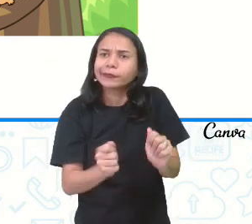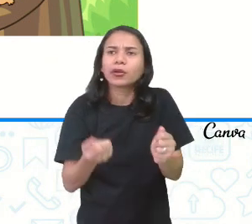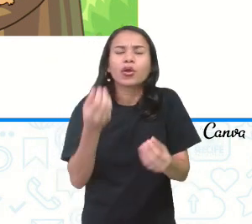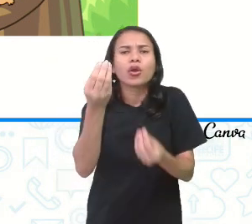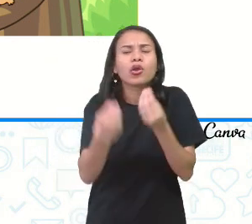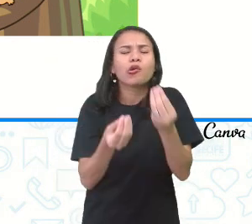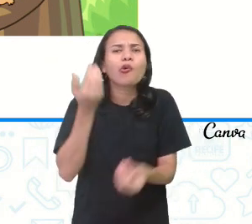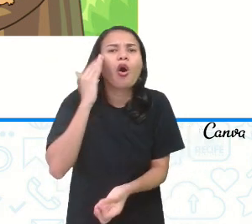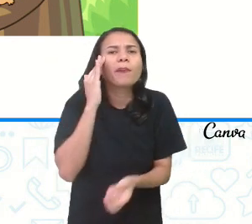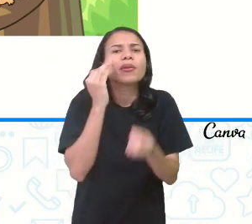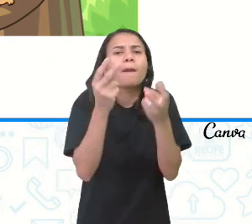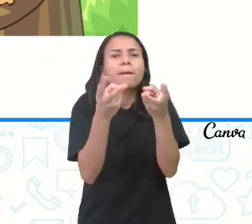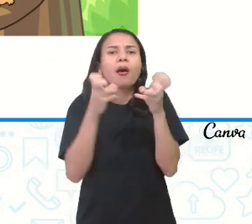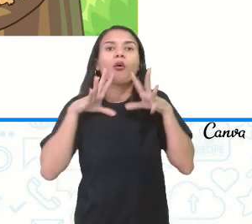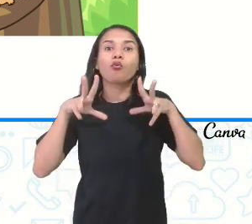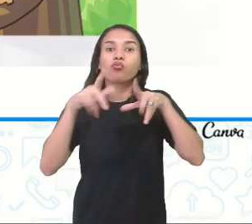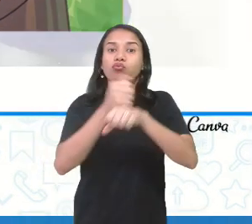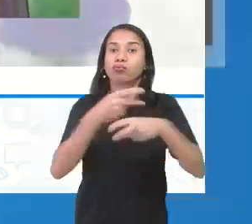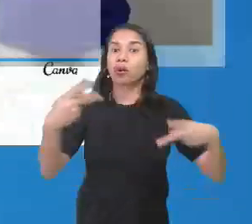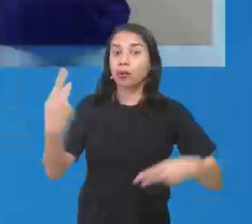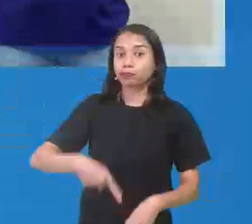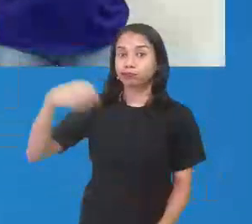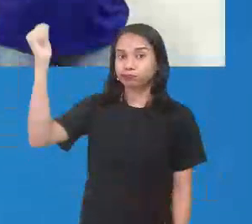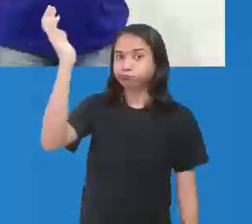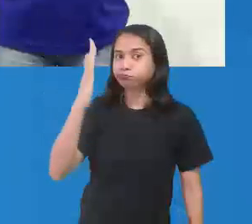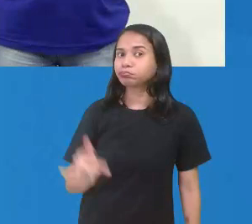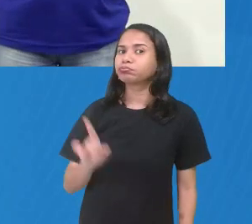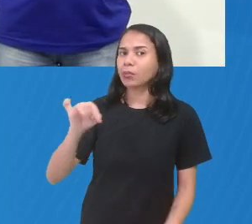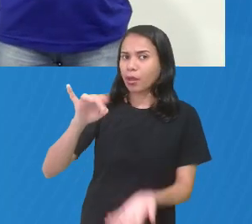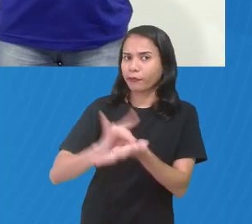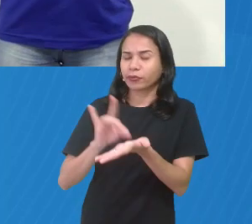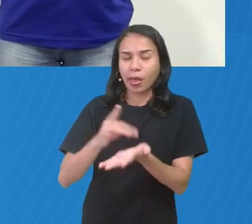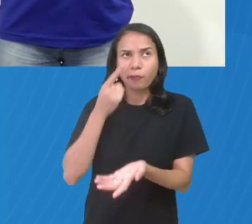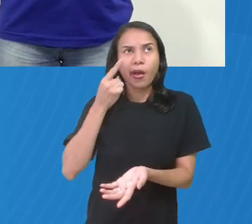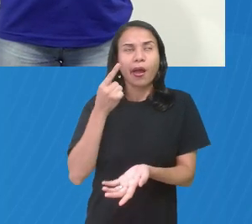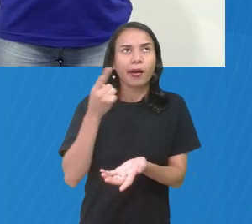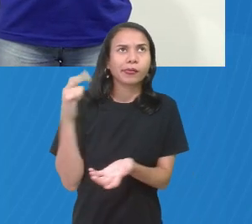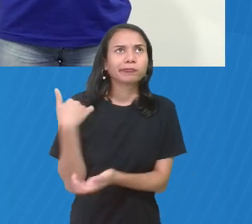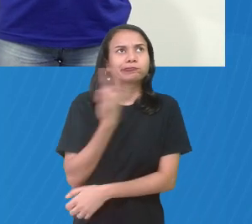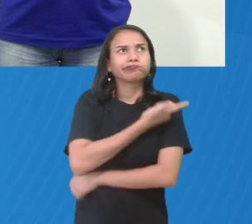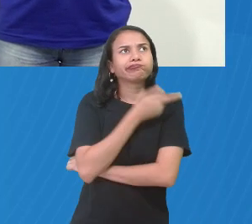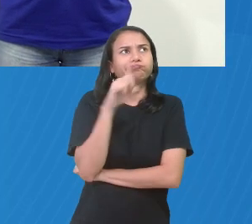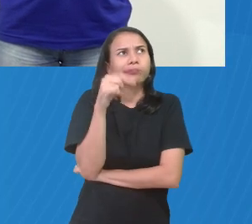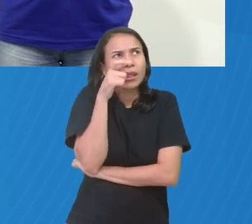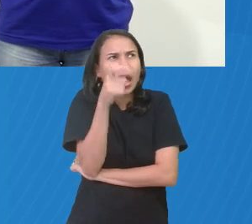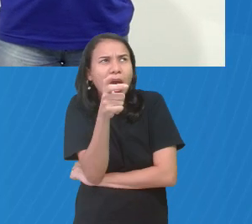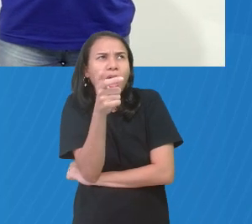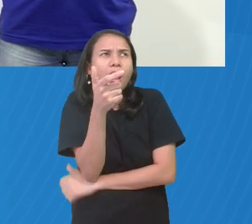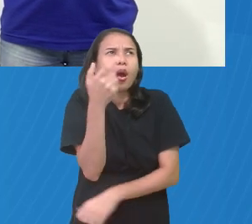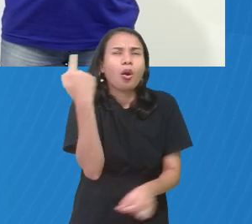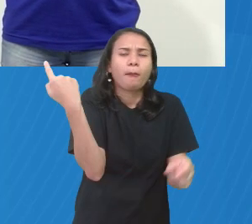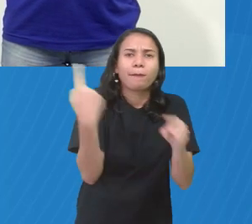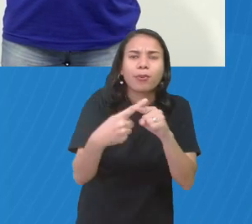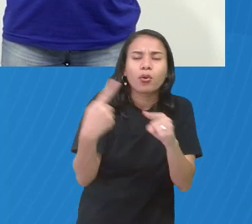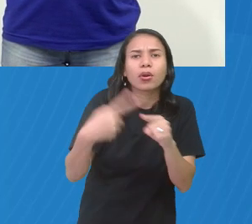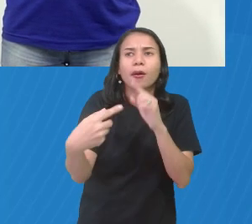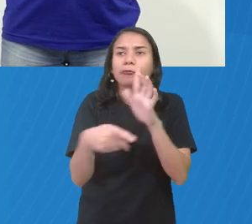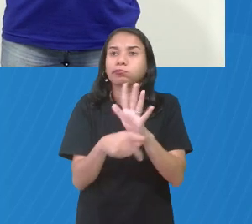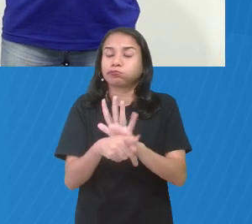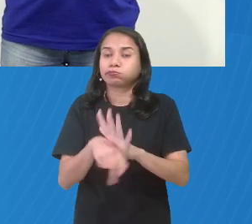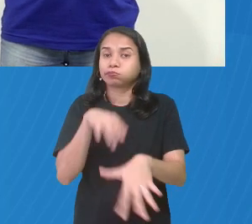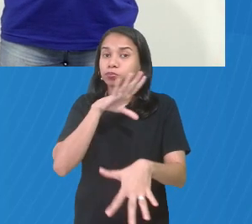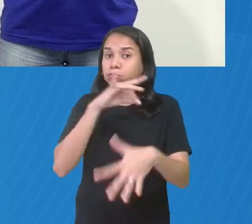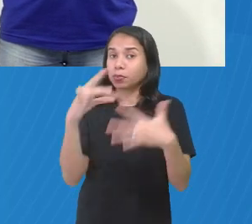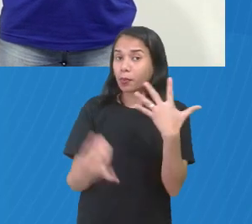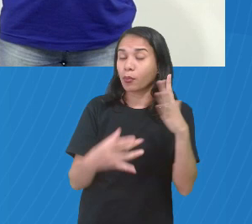entender os animais brasileiros. Exatamente, a gente vai ver. É interessante isso, porque em determinados